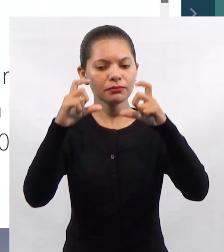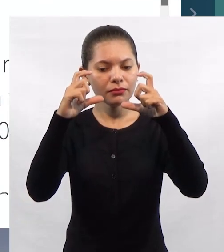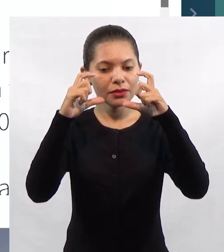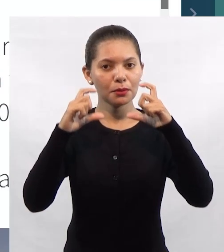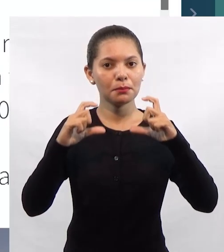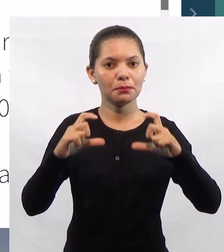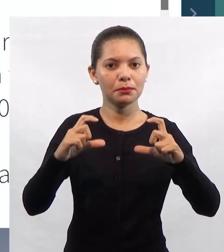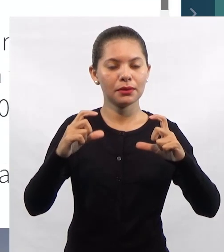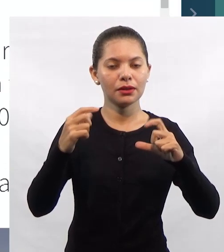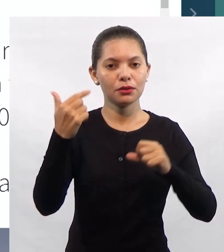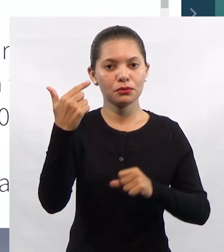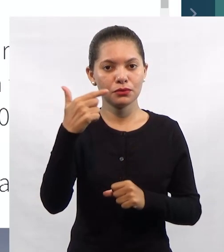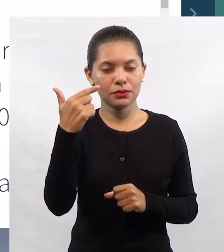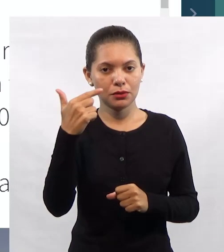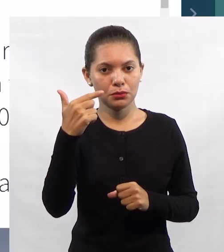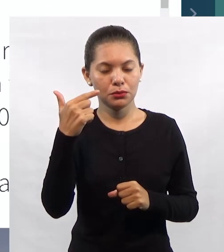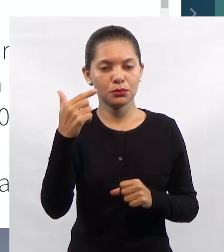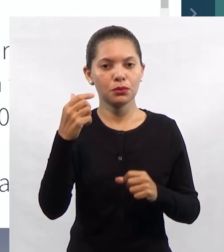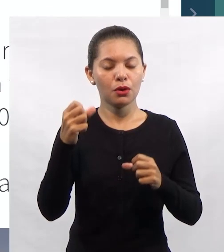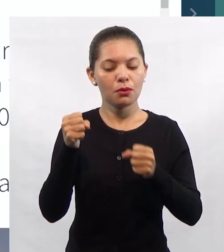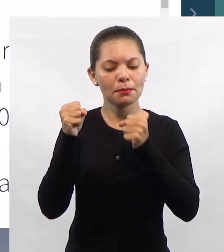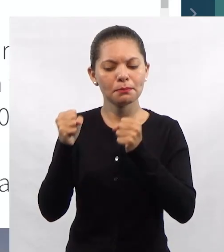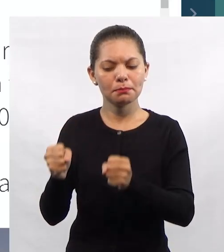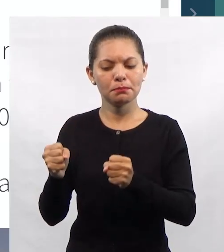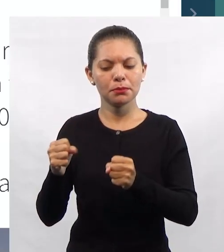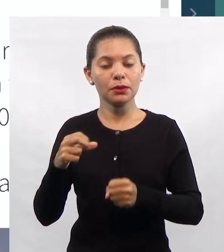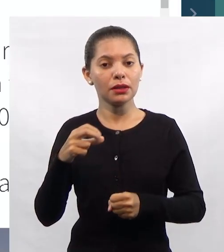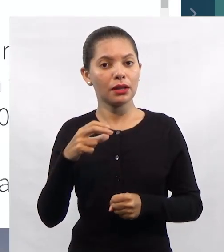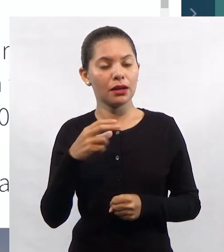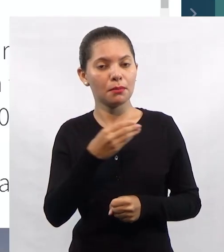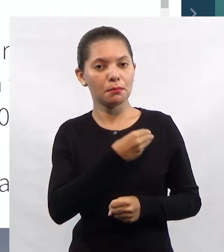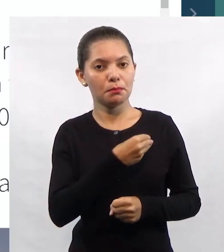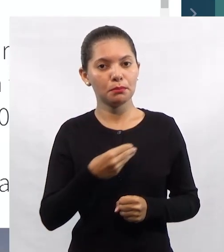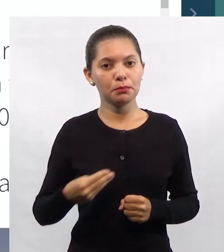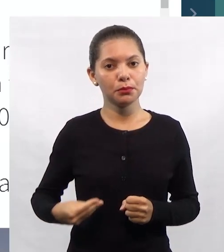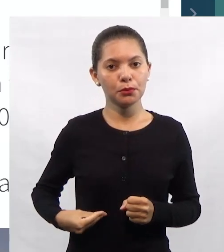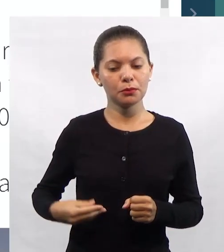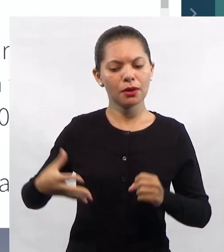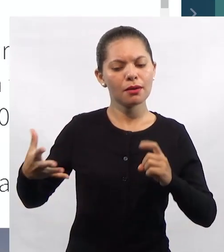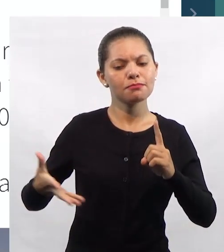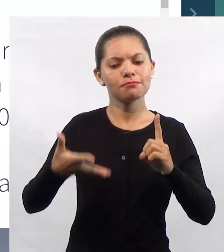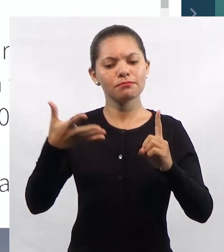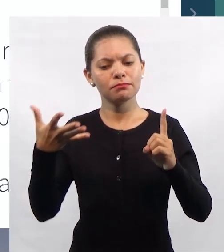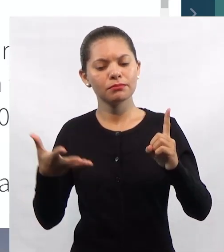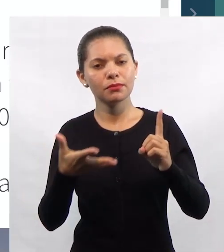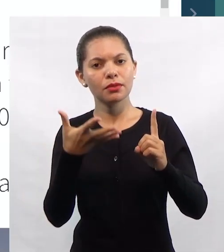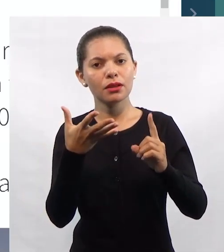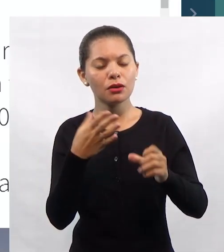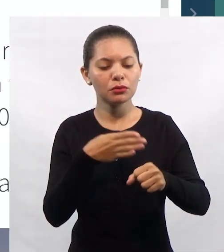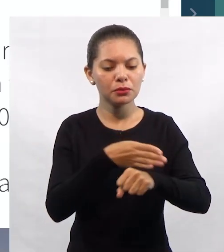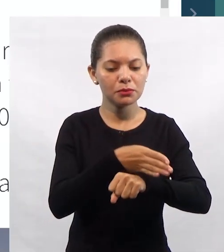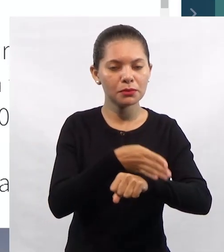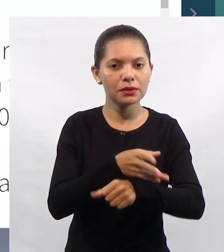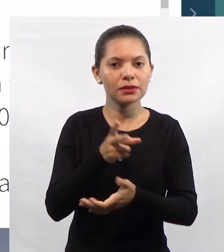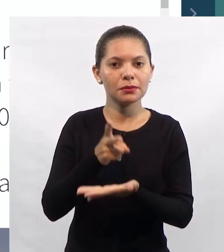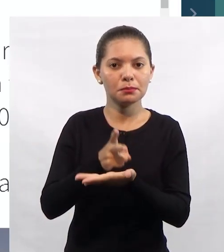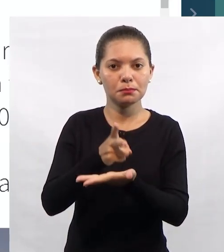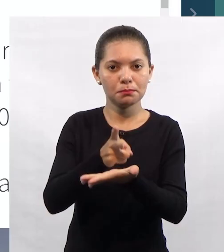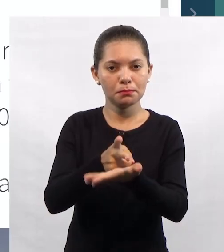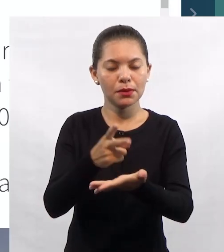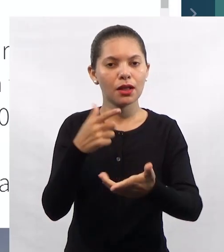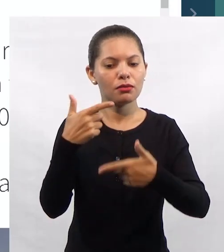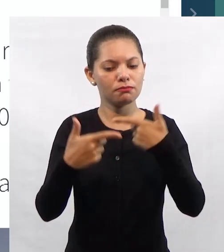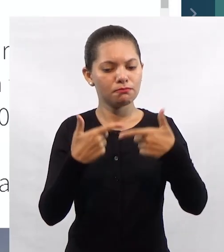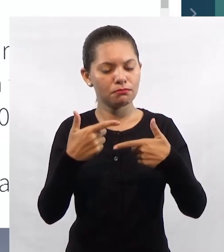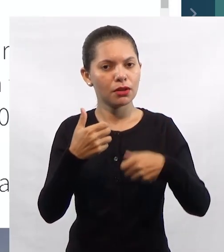Parágrafo 2º. O poder público viabilizará e estimulará o acesso e a permanência do